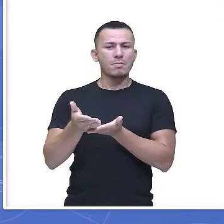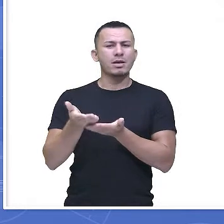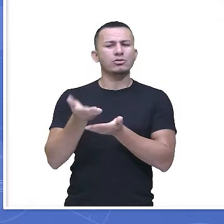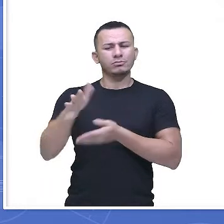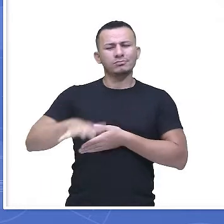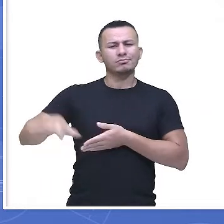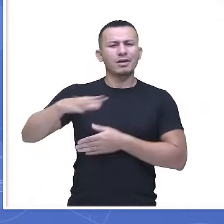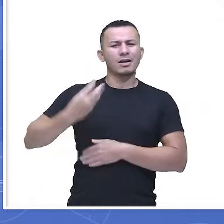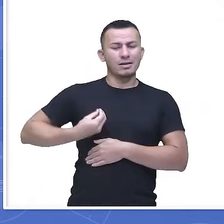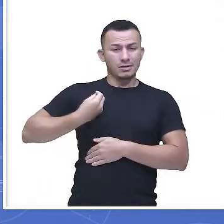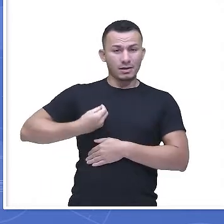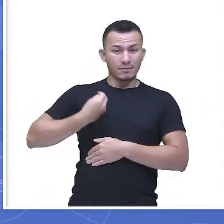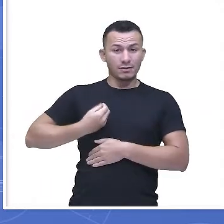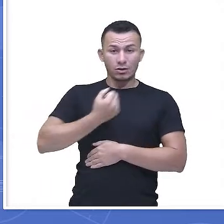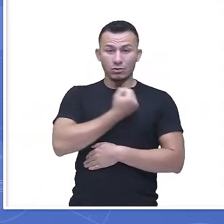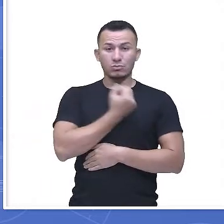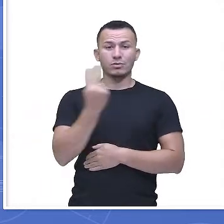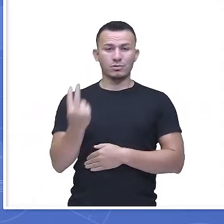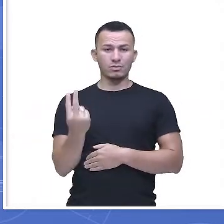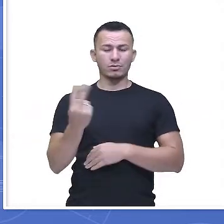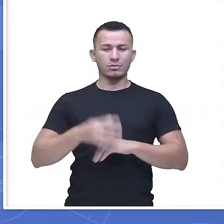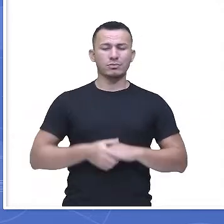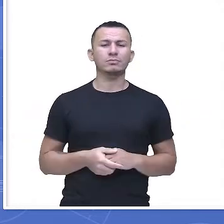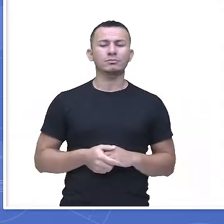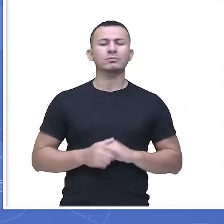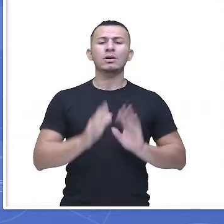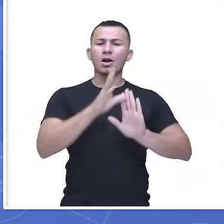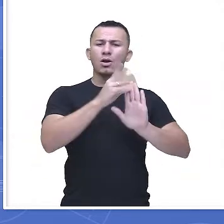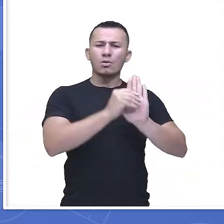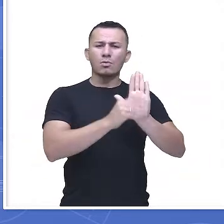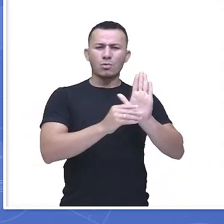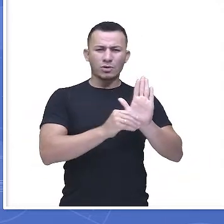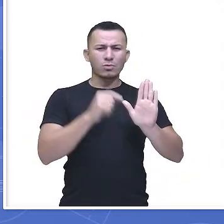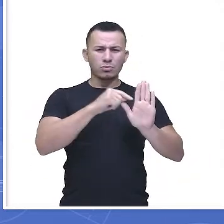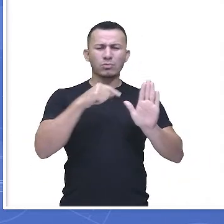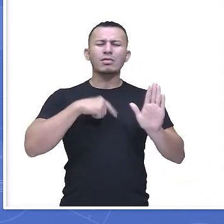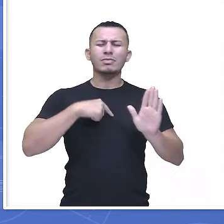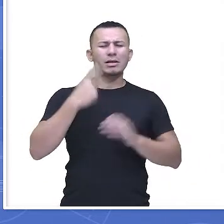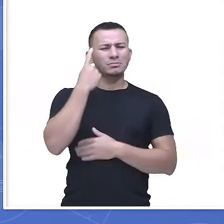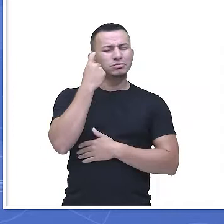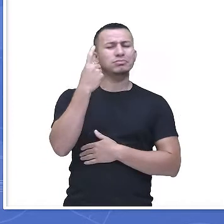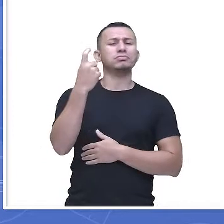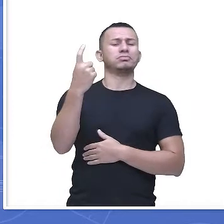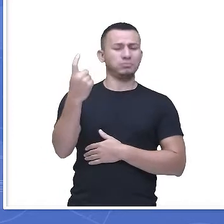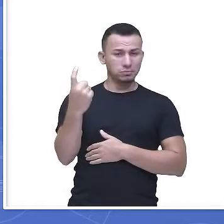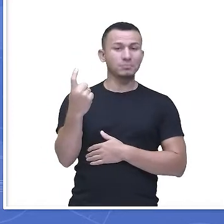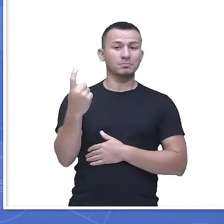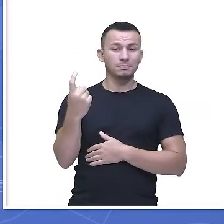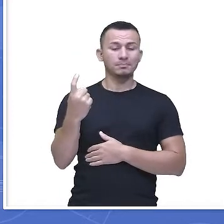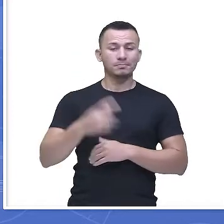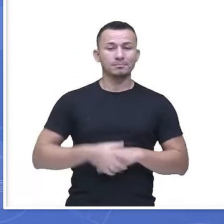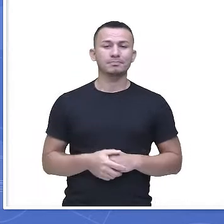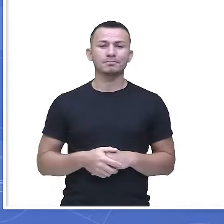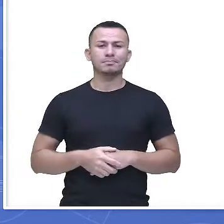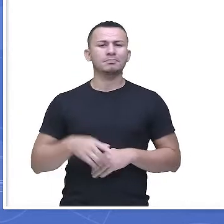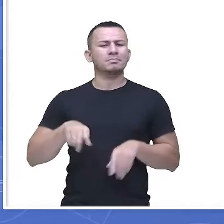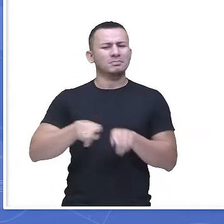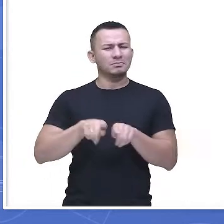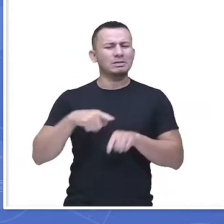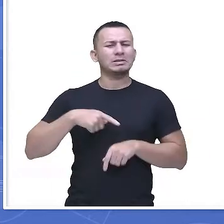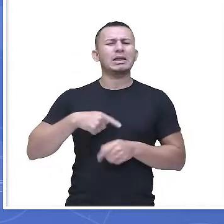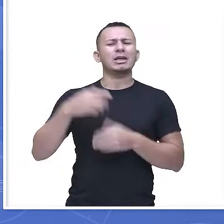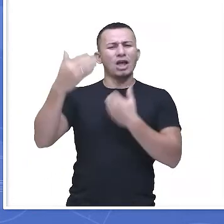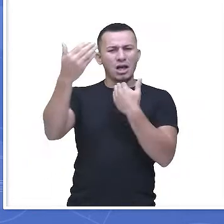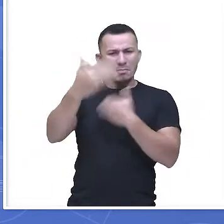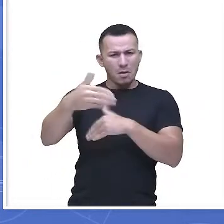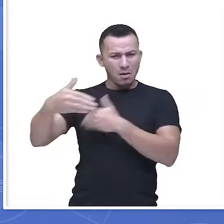da Vida 2. Um conteúdo bastante interessante, sempre cobrado nas